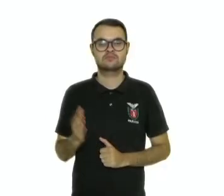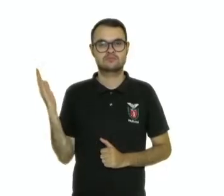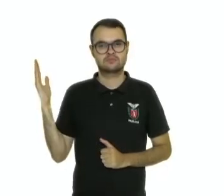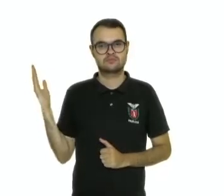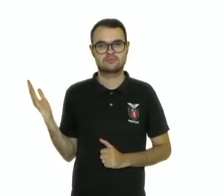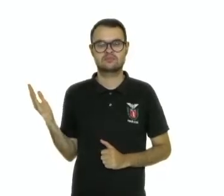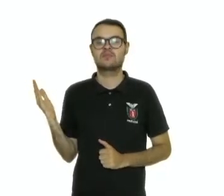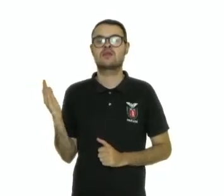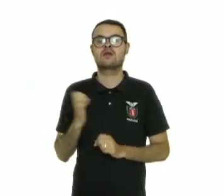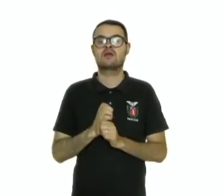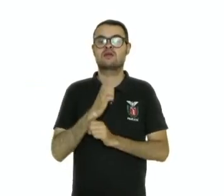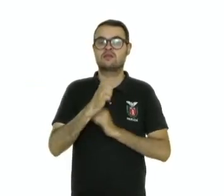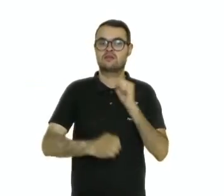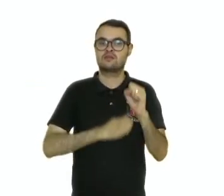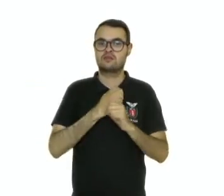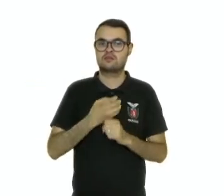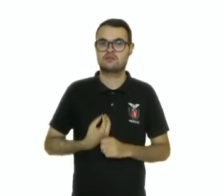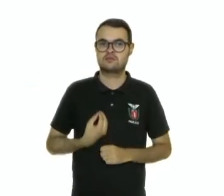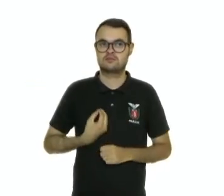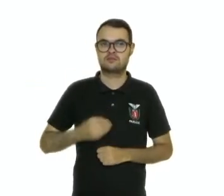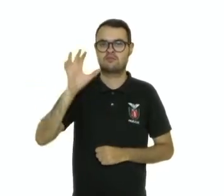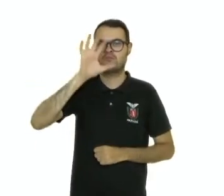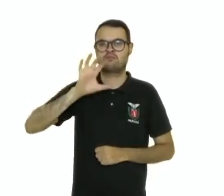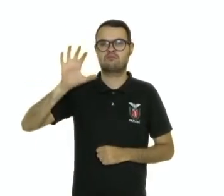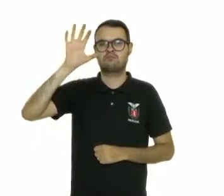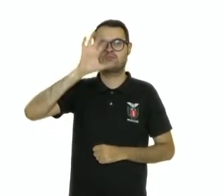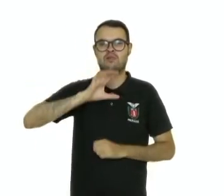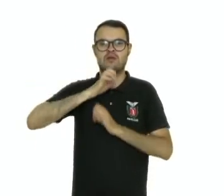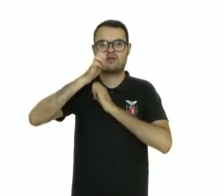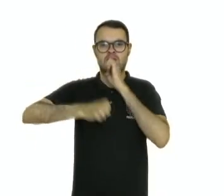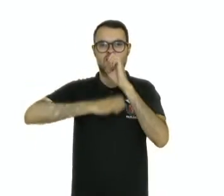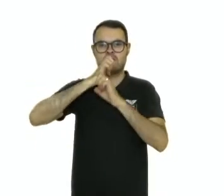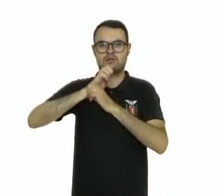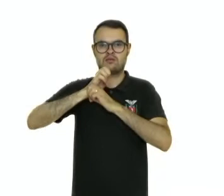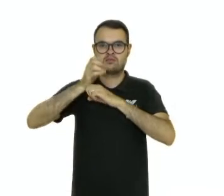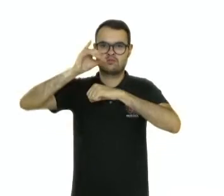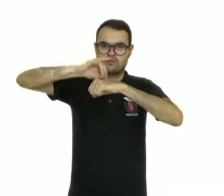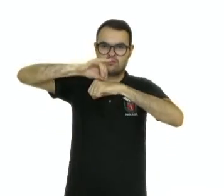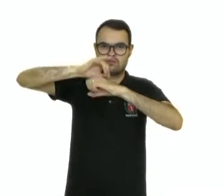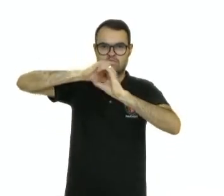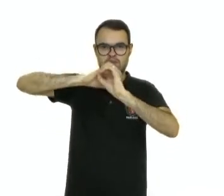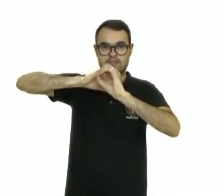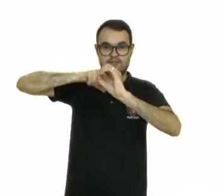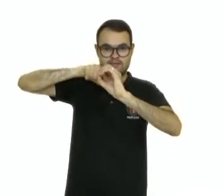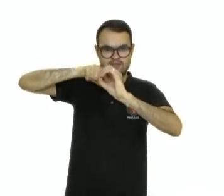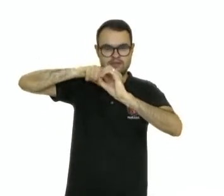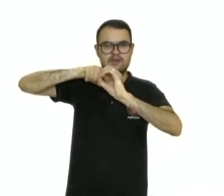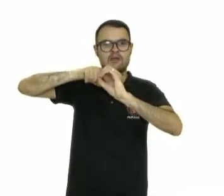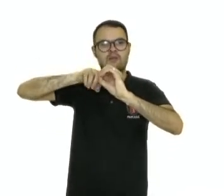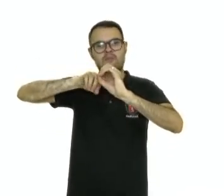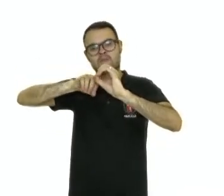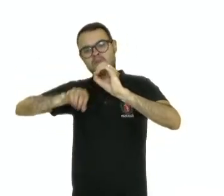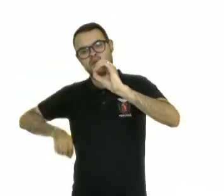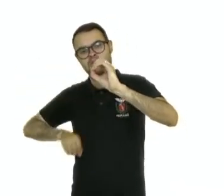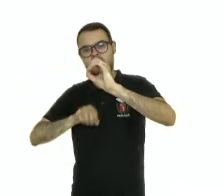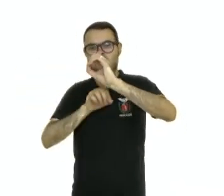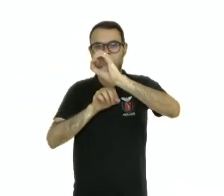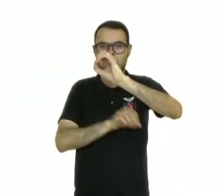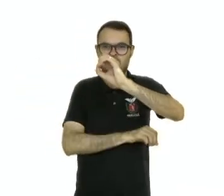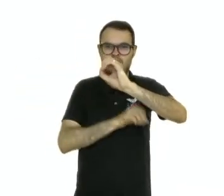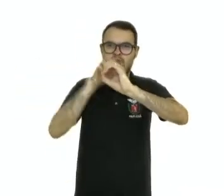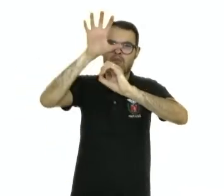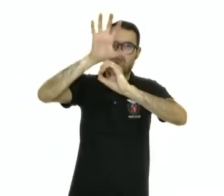Os elétrons presentes na nuvem eletrônica ao redor de um átomo central repelem-se, alterando o posicionamento dos